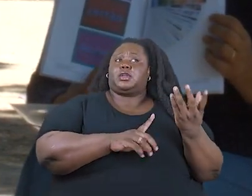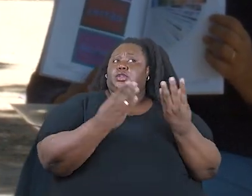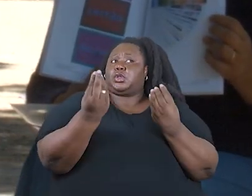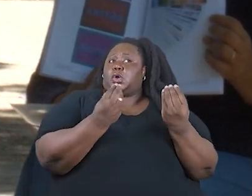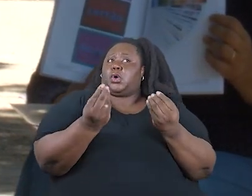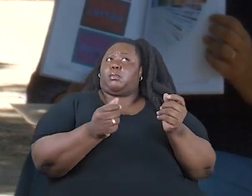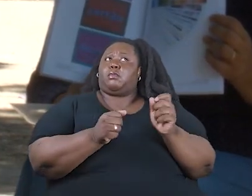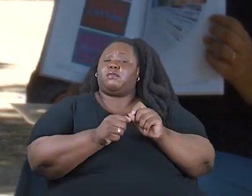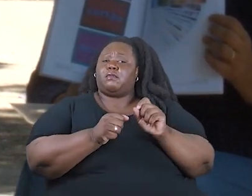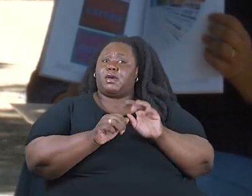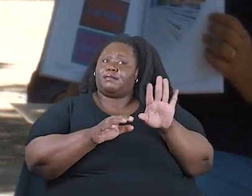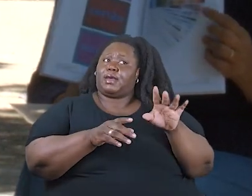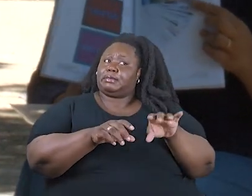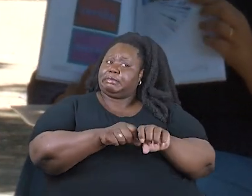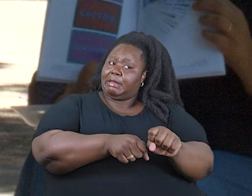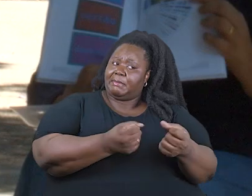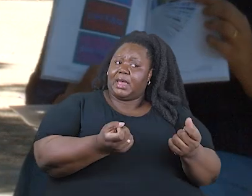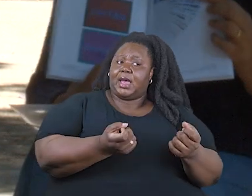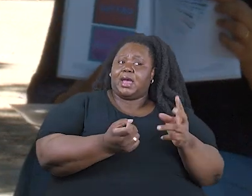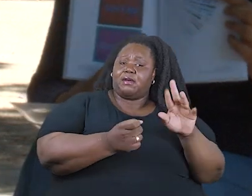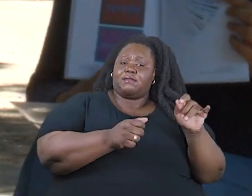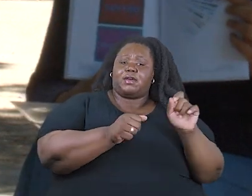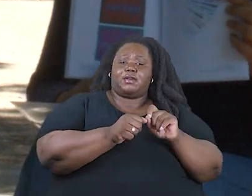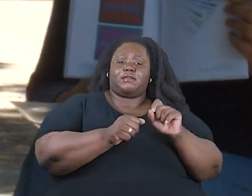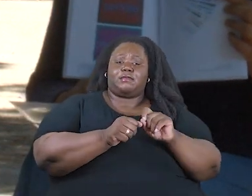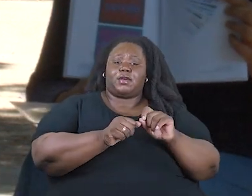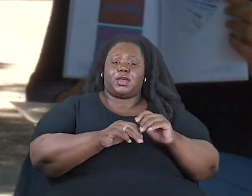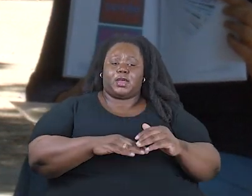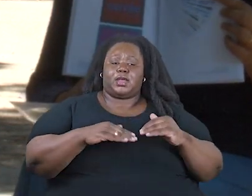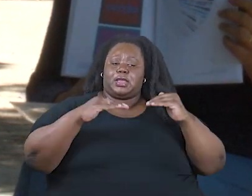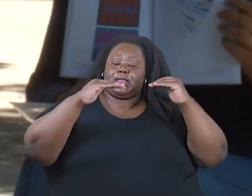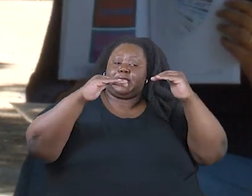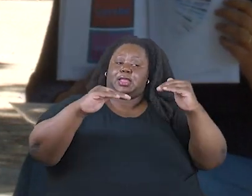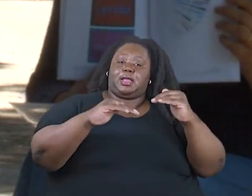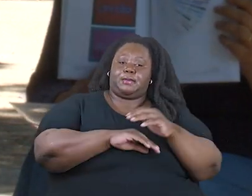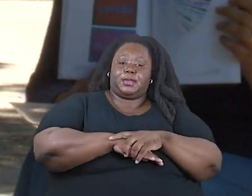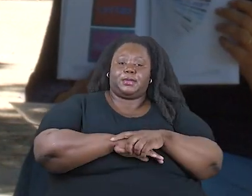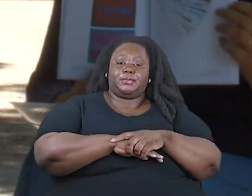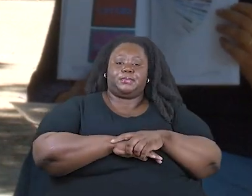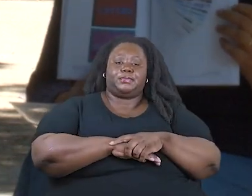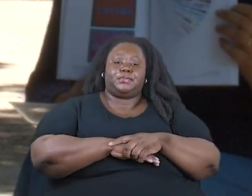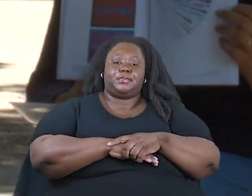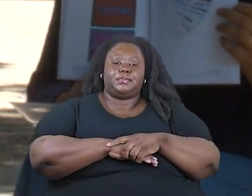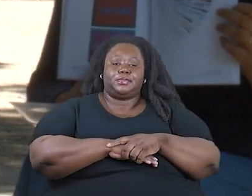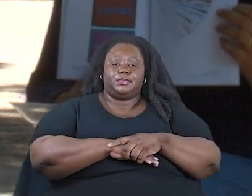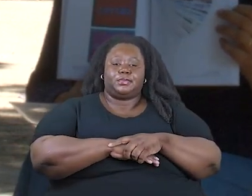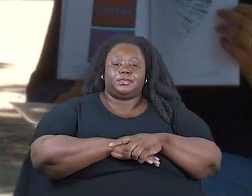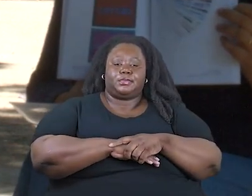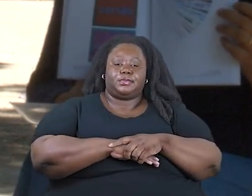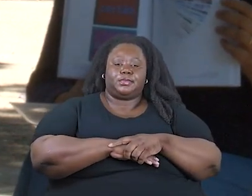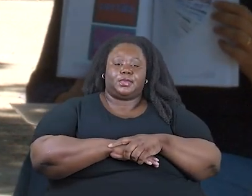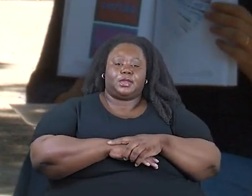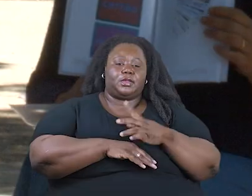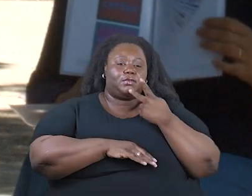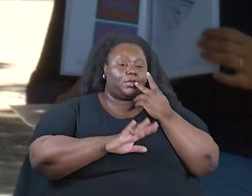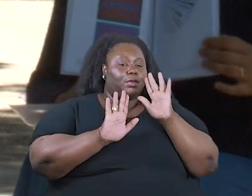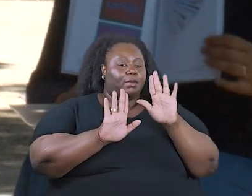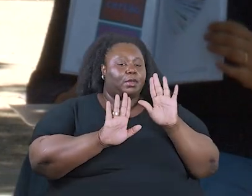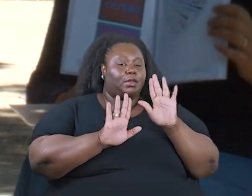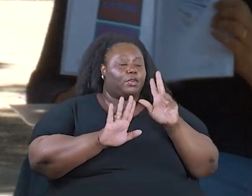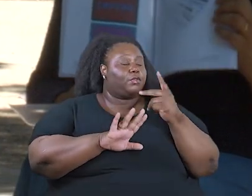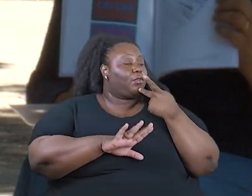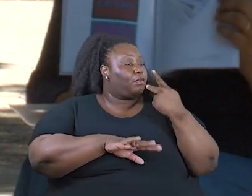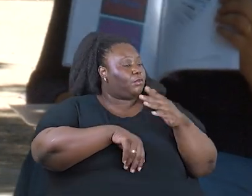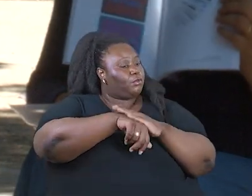que fica? Vai estragar, vamos montar um tablado e colocar esse trabalho em cima de um tablado. Aí eu falei assim, peraí, eu vou falar